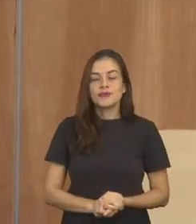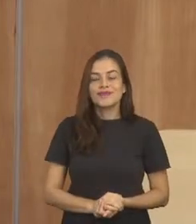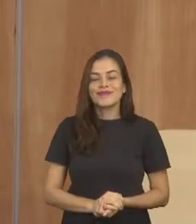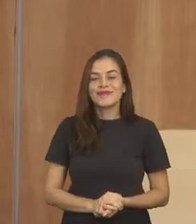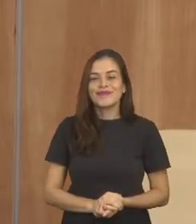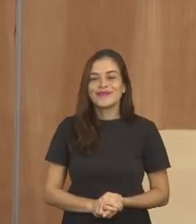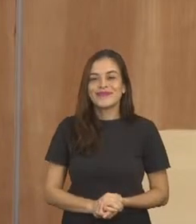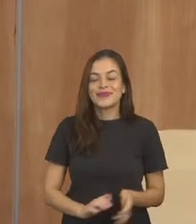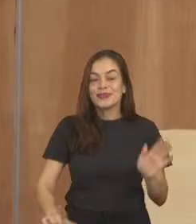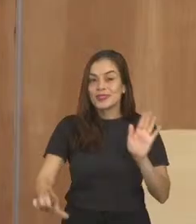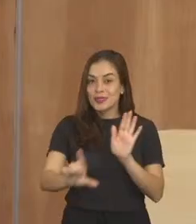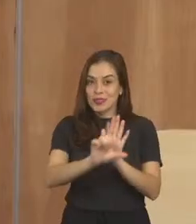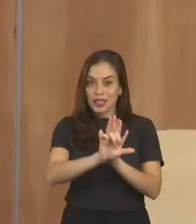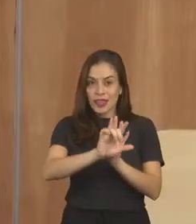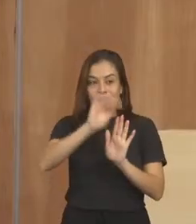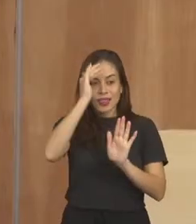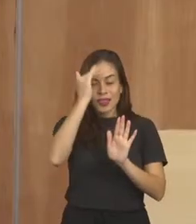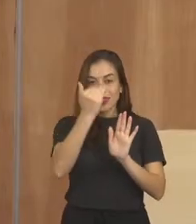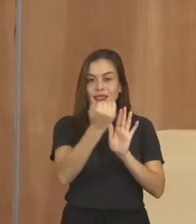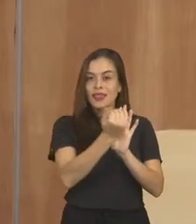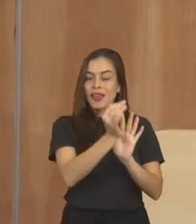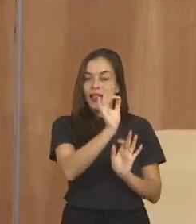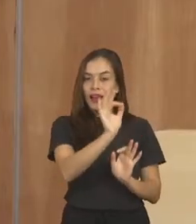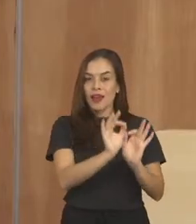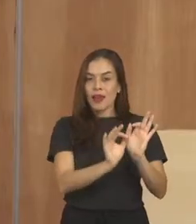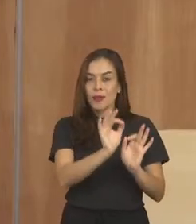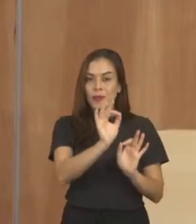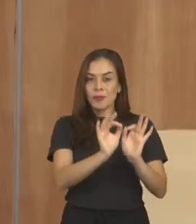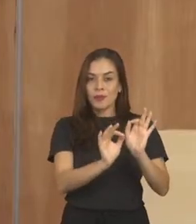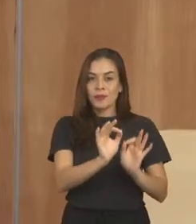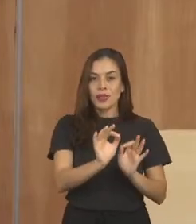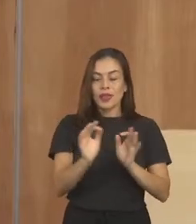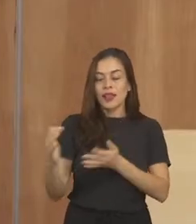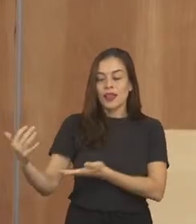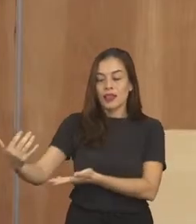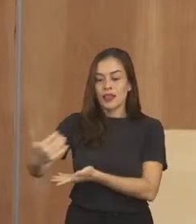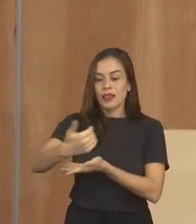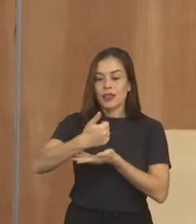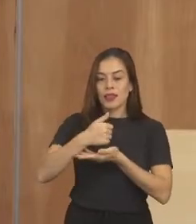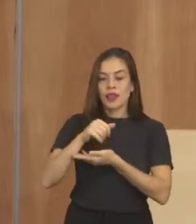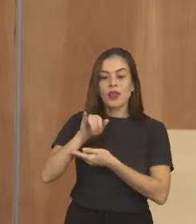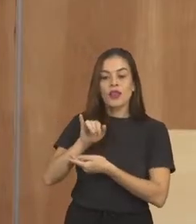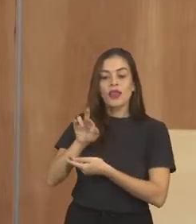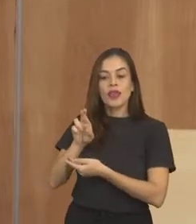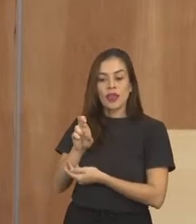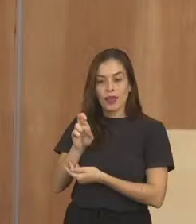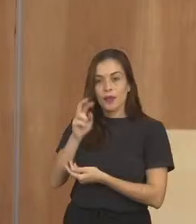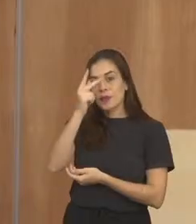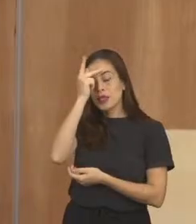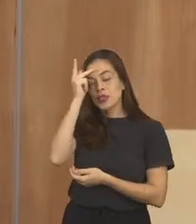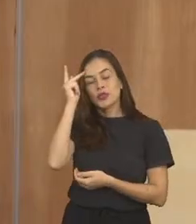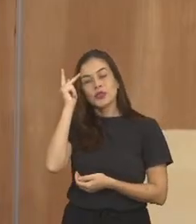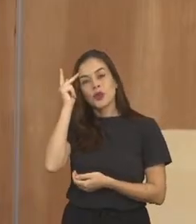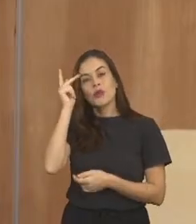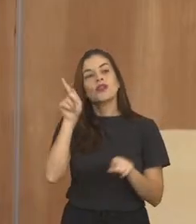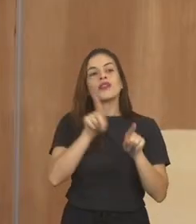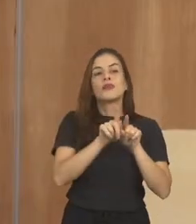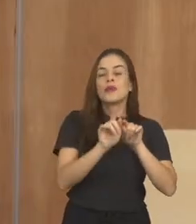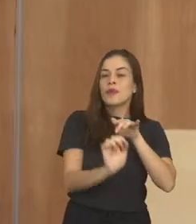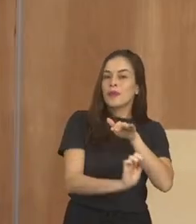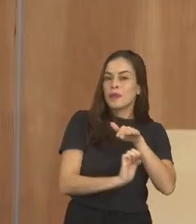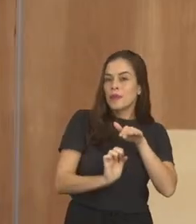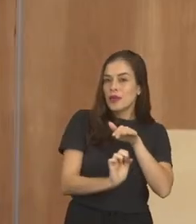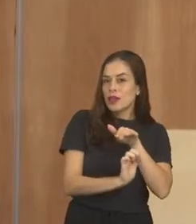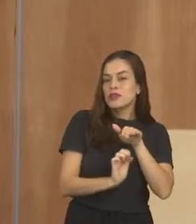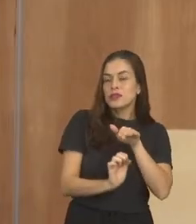Esta lei regulamenta a captação de recursos do imposto de renda devido por pessoas físicas e jurídicas para